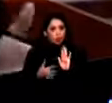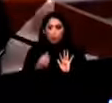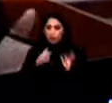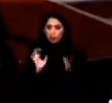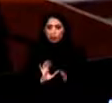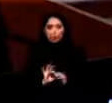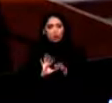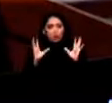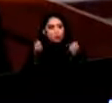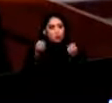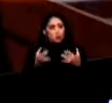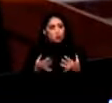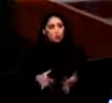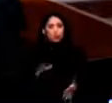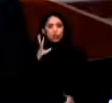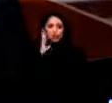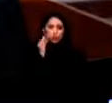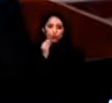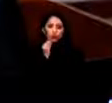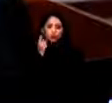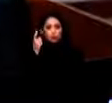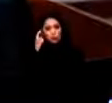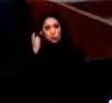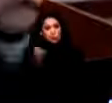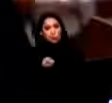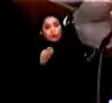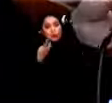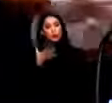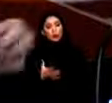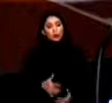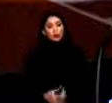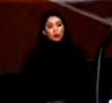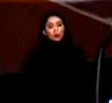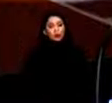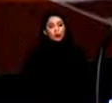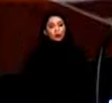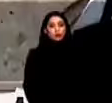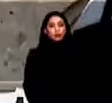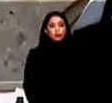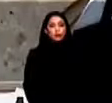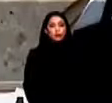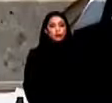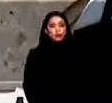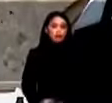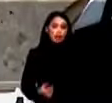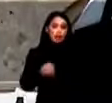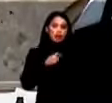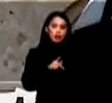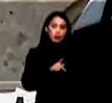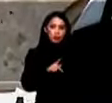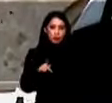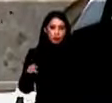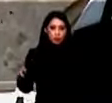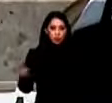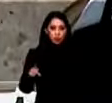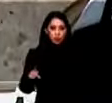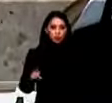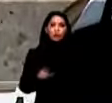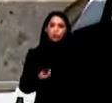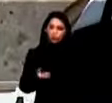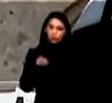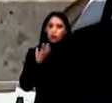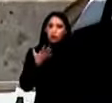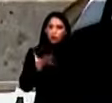disposição, se o ministro Toffoli entender, por senhor, bem, Vossa Excelência. Não, eu na qualidade de presidente, eu vou receber com bom grado